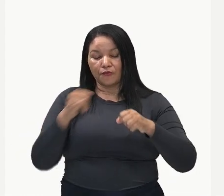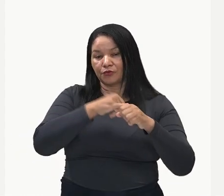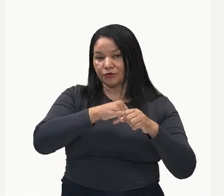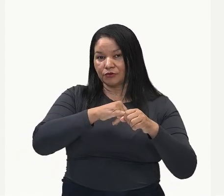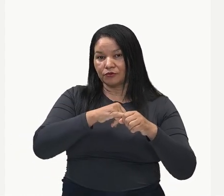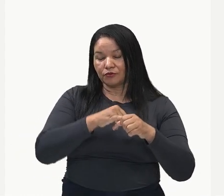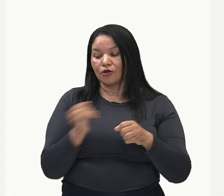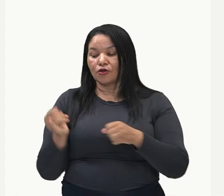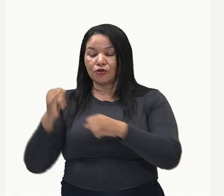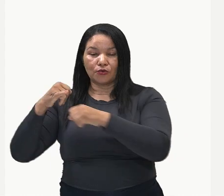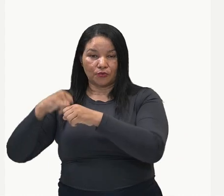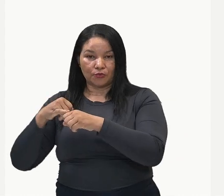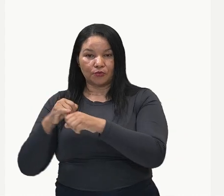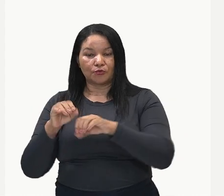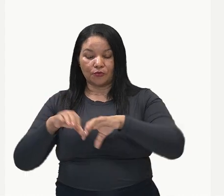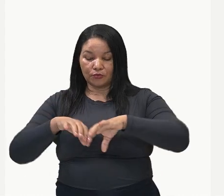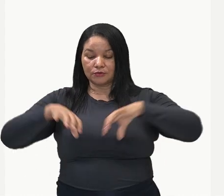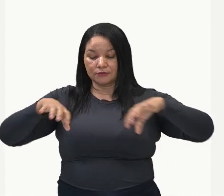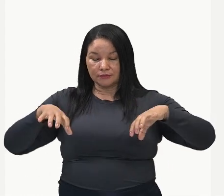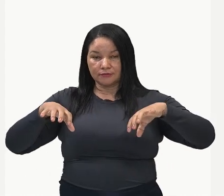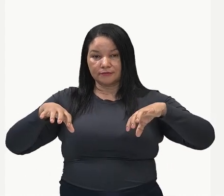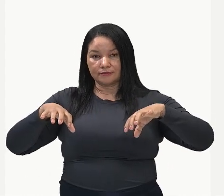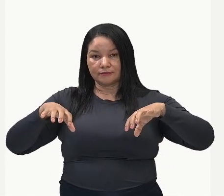e um íon para o outro.